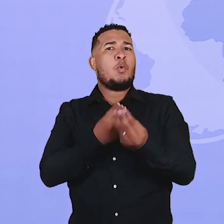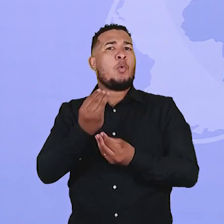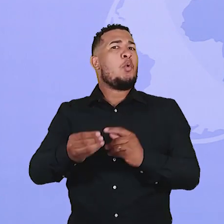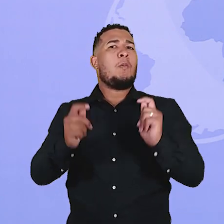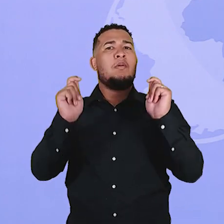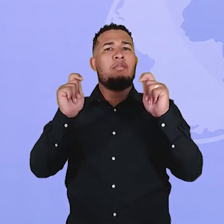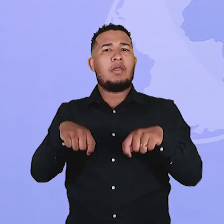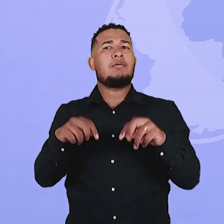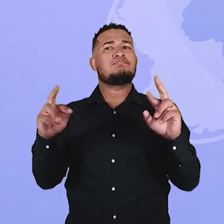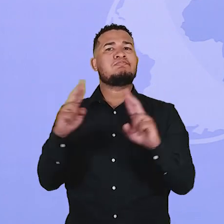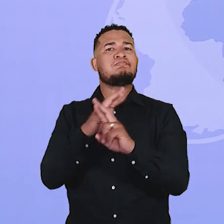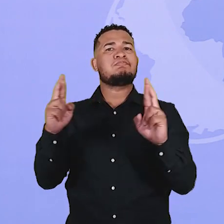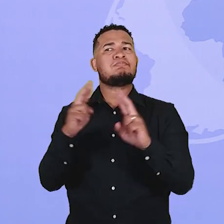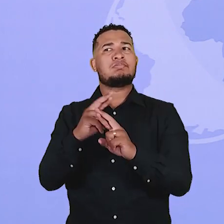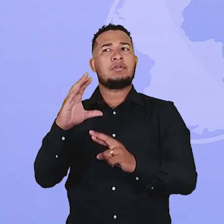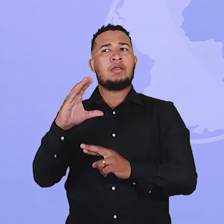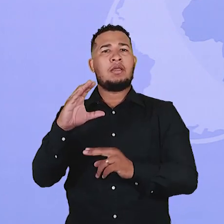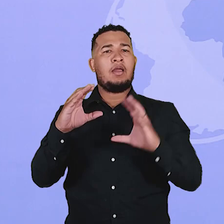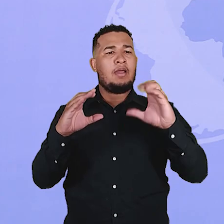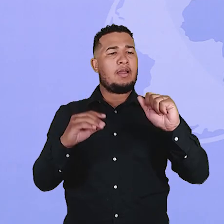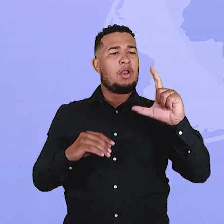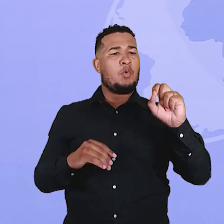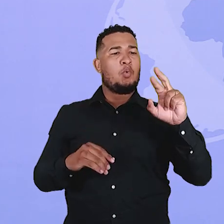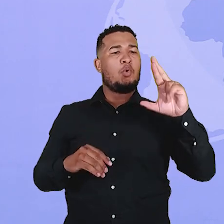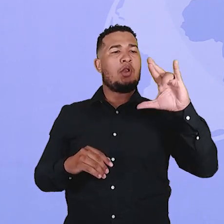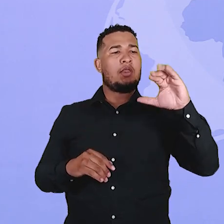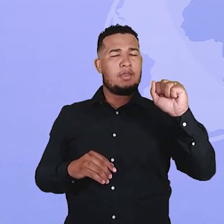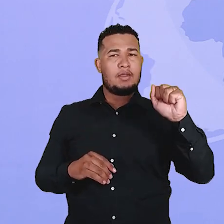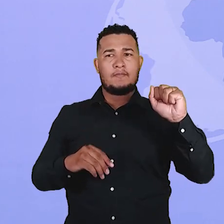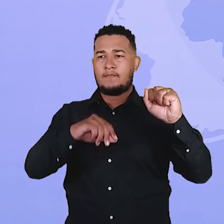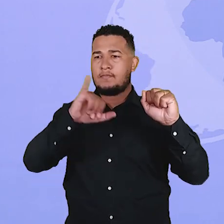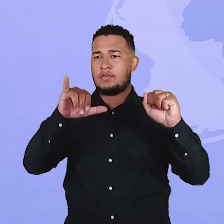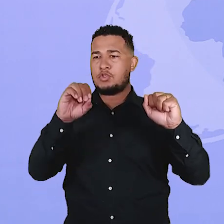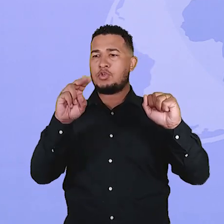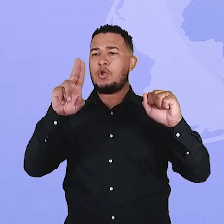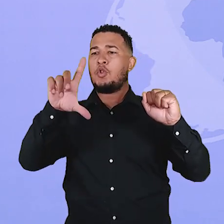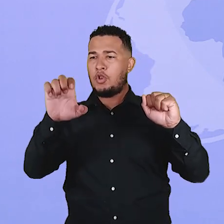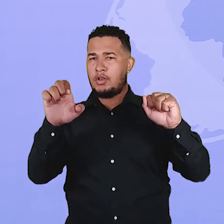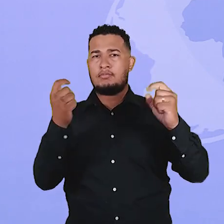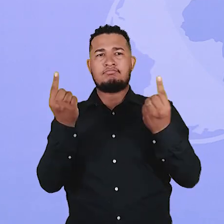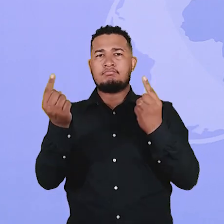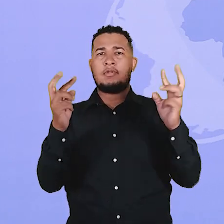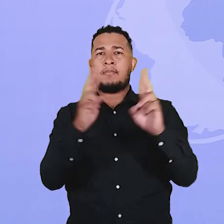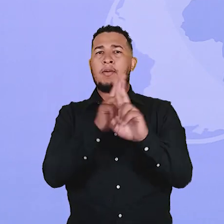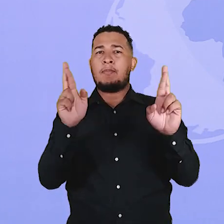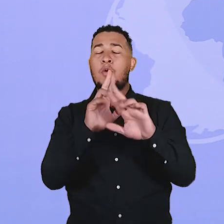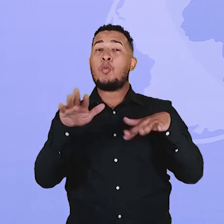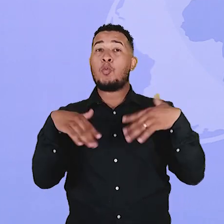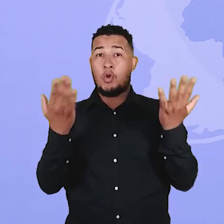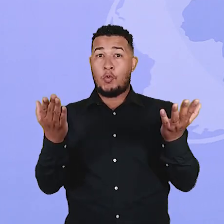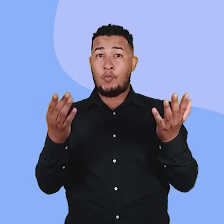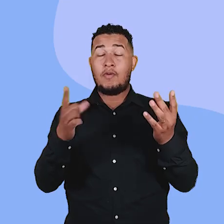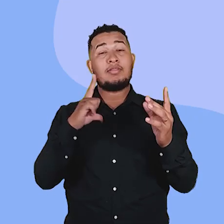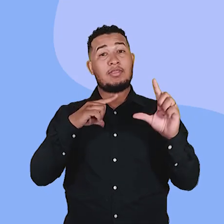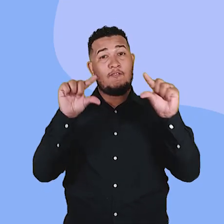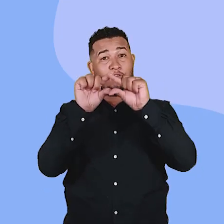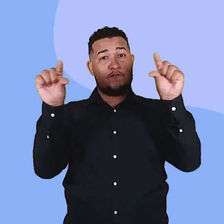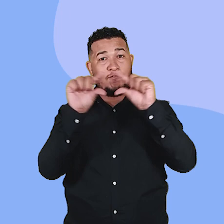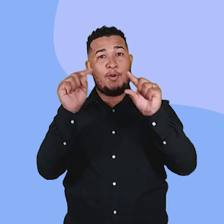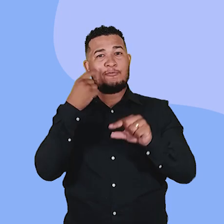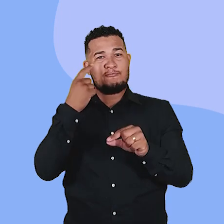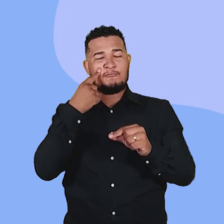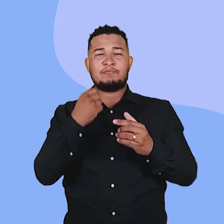estabelecer uma relação entre caloria e joule, entre caloria e forma de energia? É dada por essa formulazinha aqui.